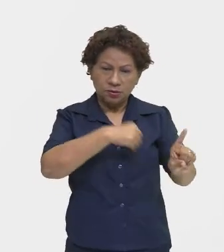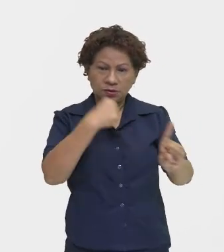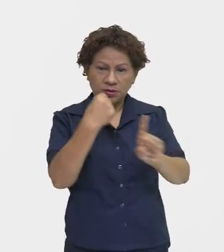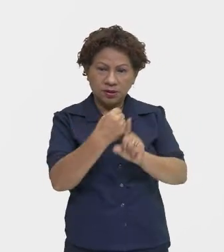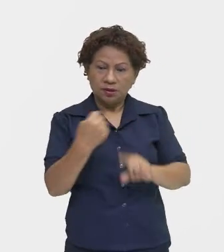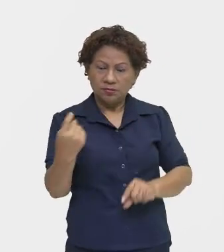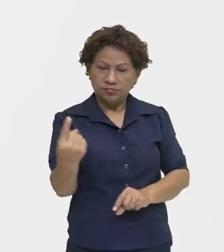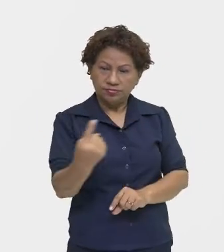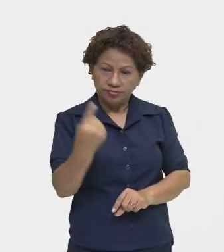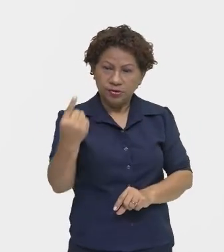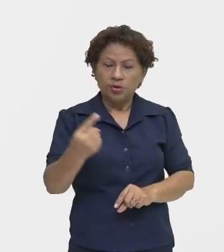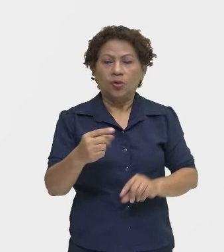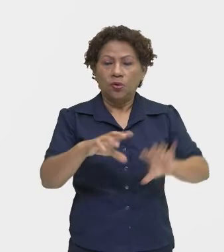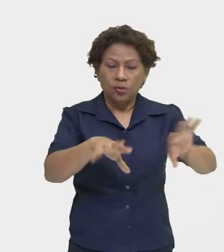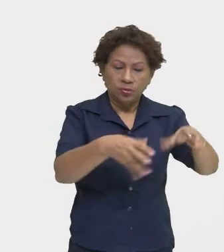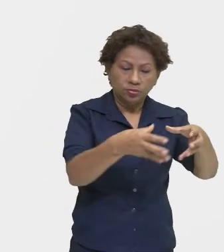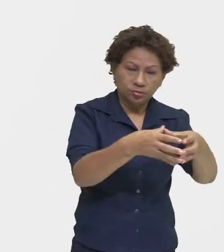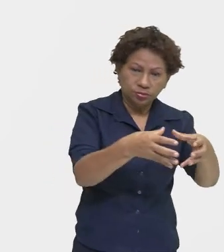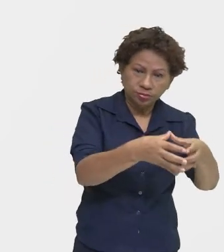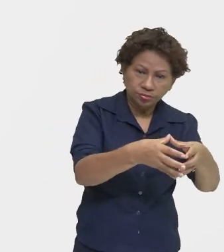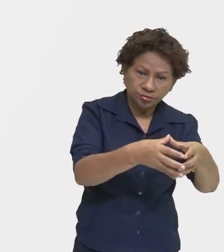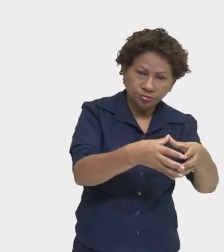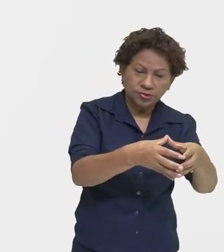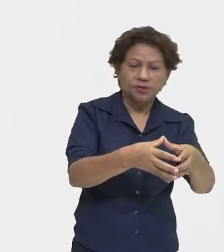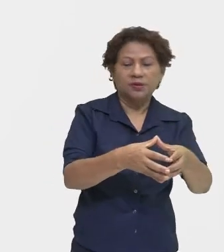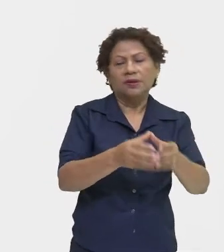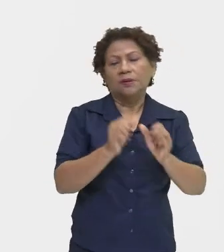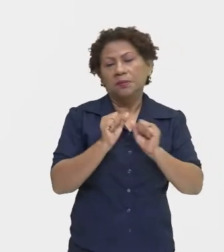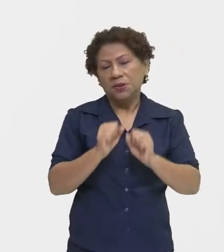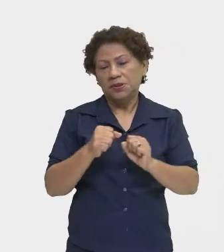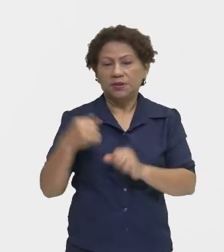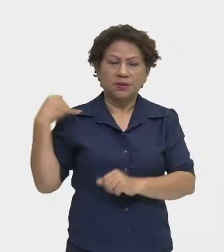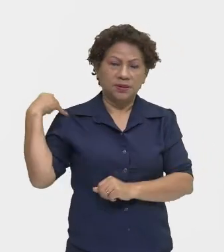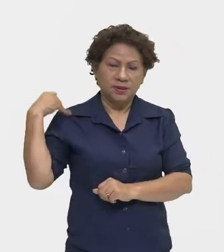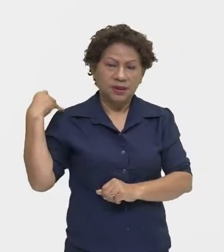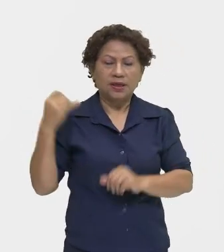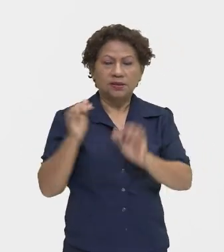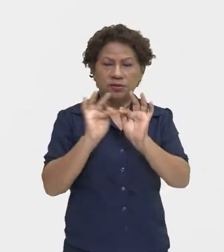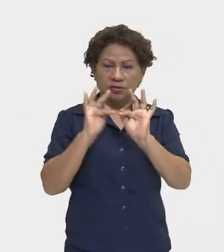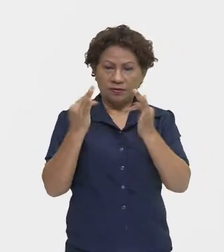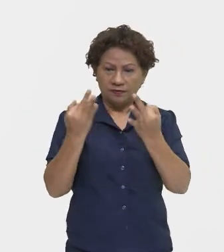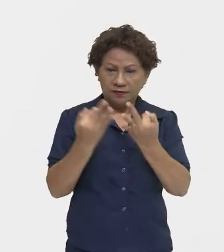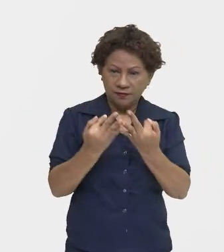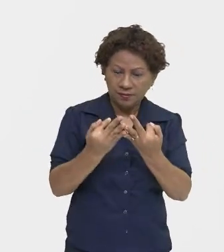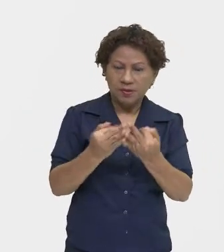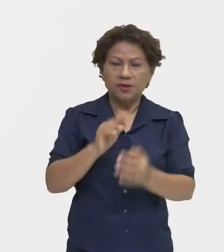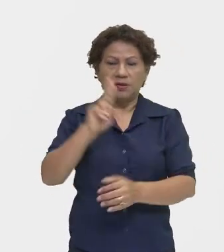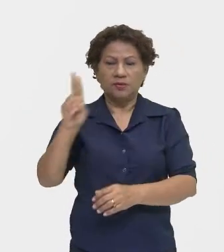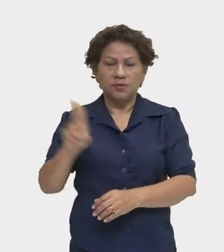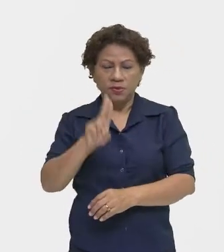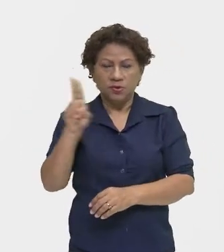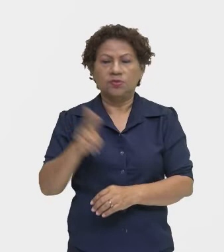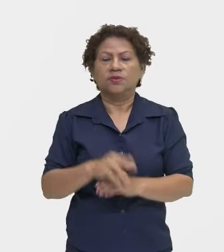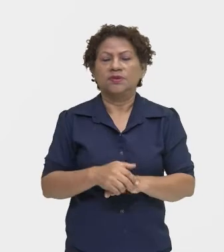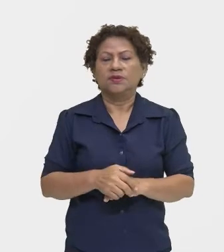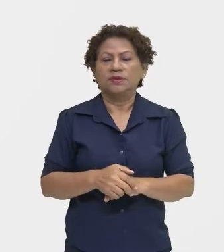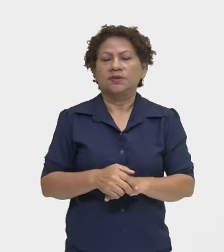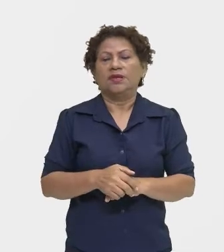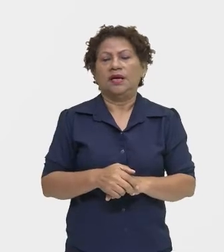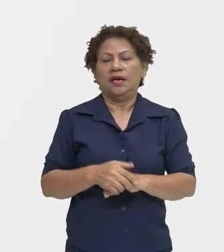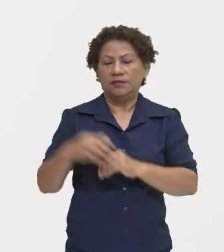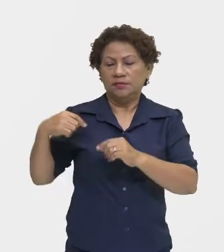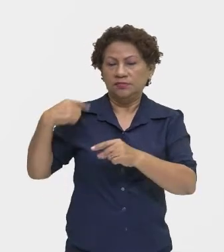indivíduos, na tribo, ao gênero, idade e até a família. Muito utilizada em rituais de